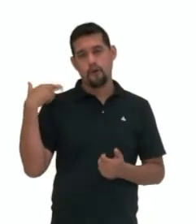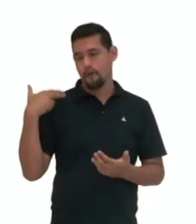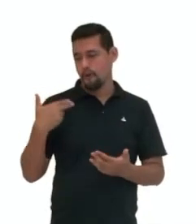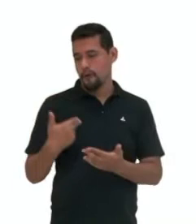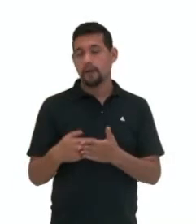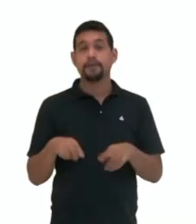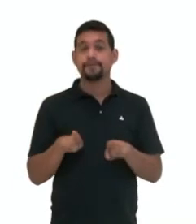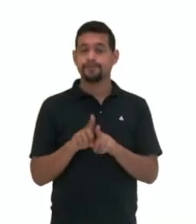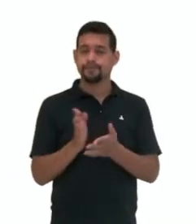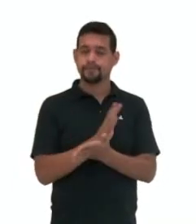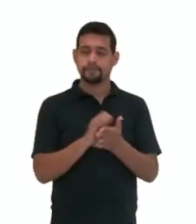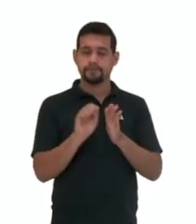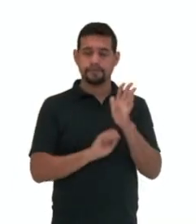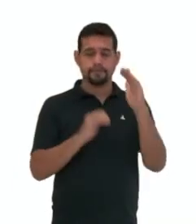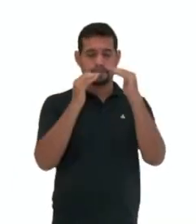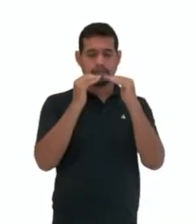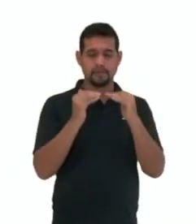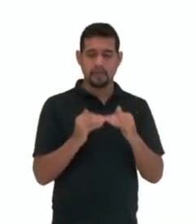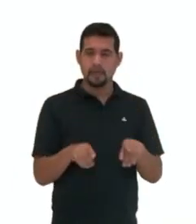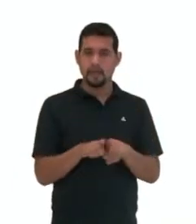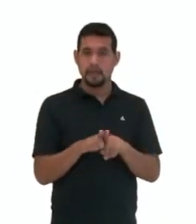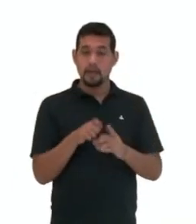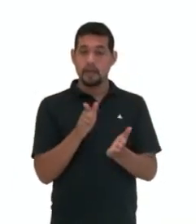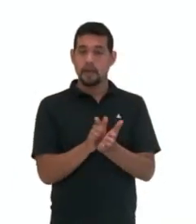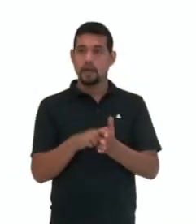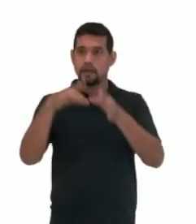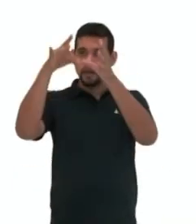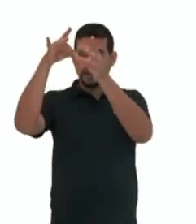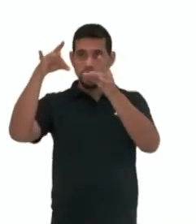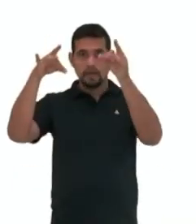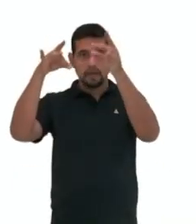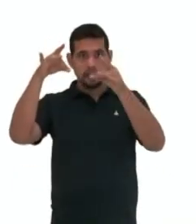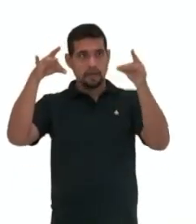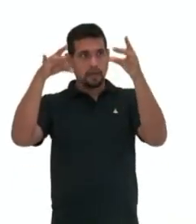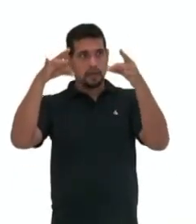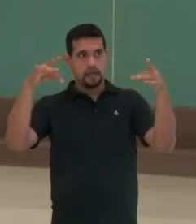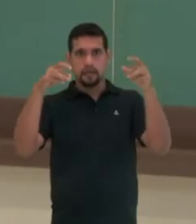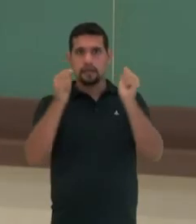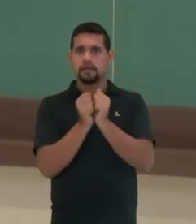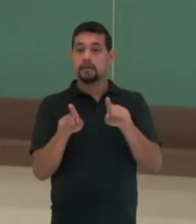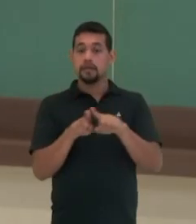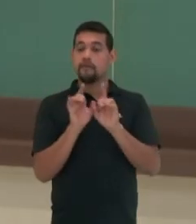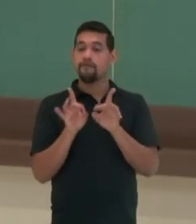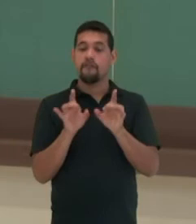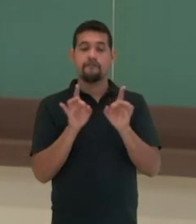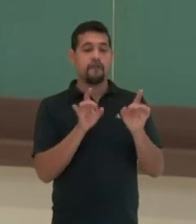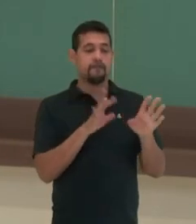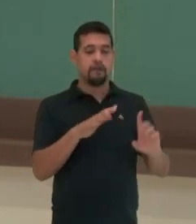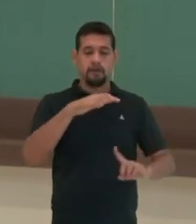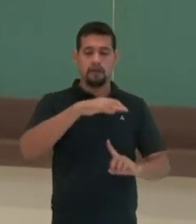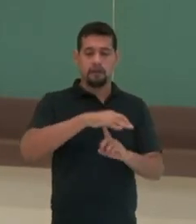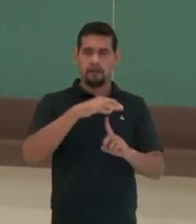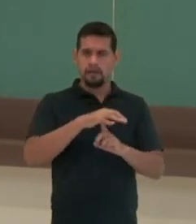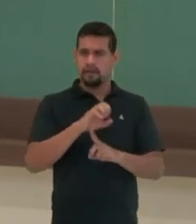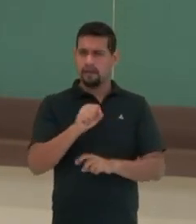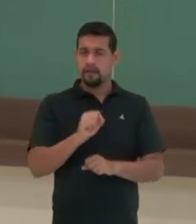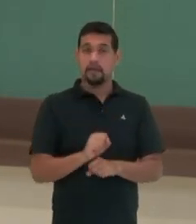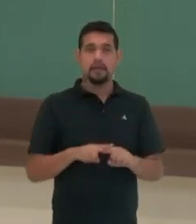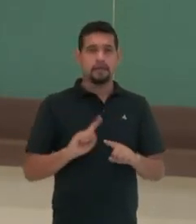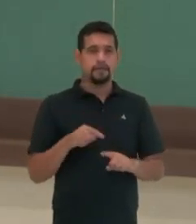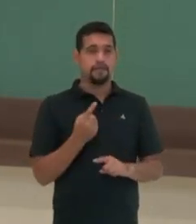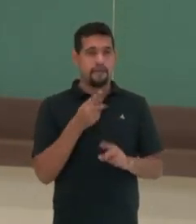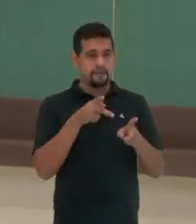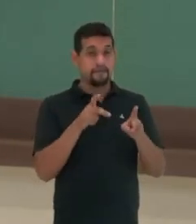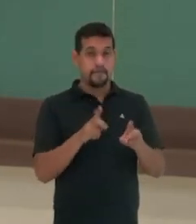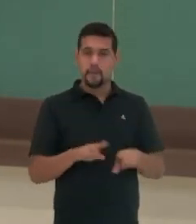são textos rimados, em folhetos que são pendurados, né, os cordéis, e vendidos em feiras livres. Então, a gente vai ouvir uma